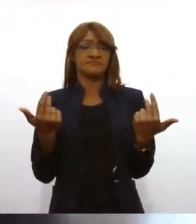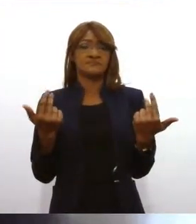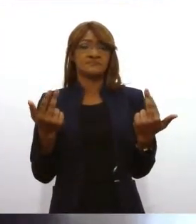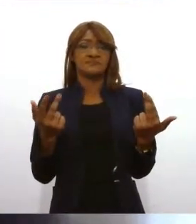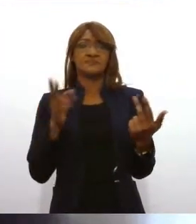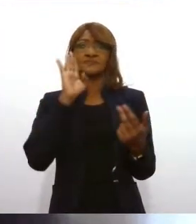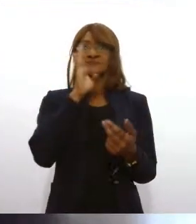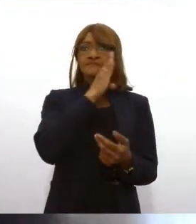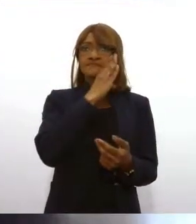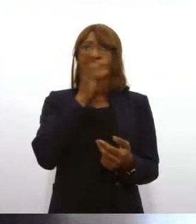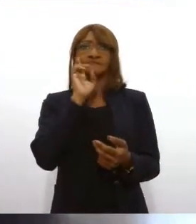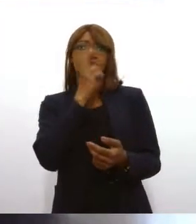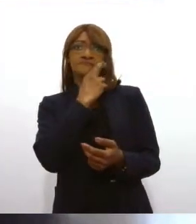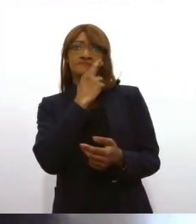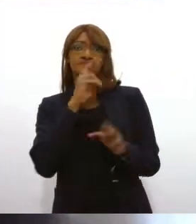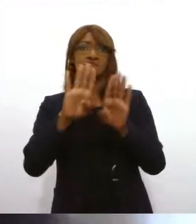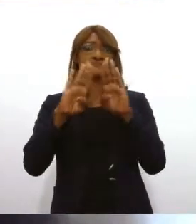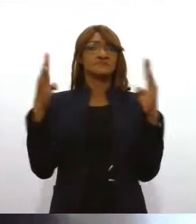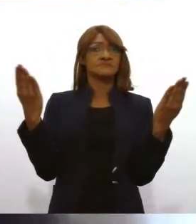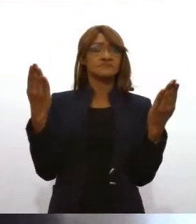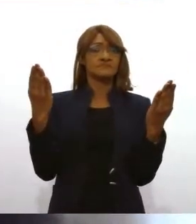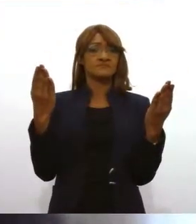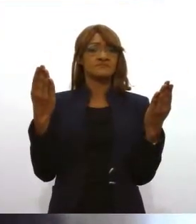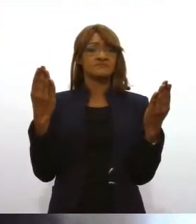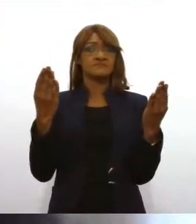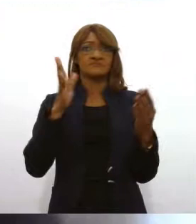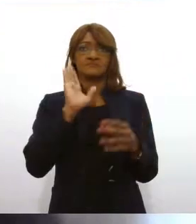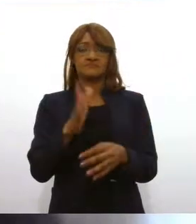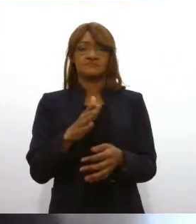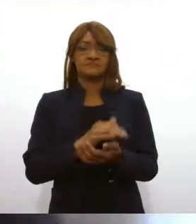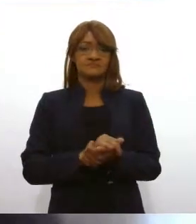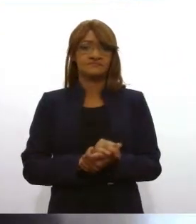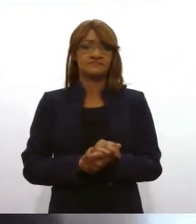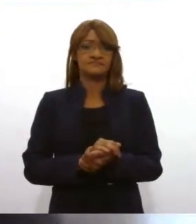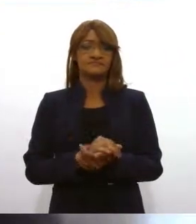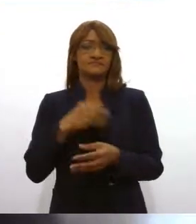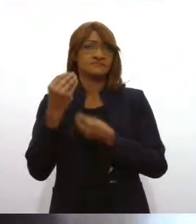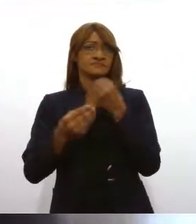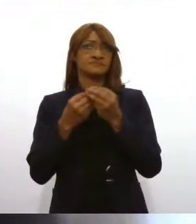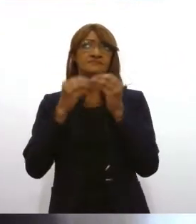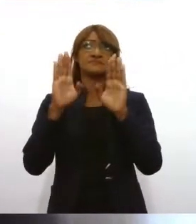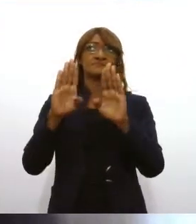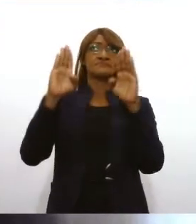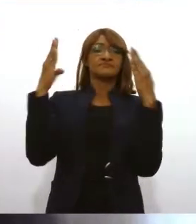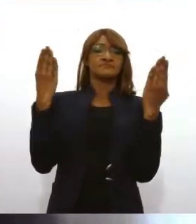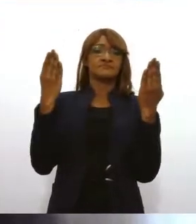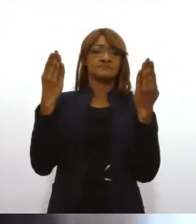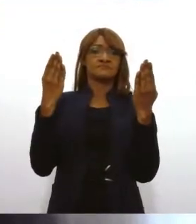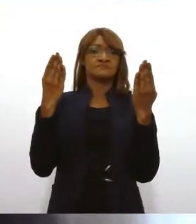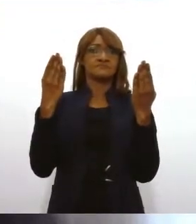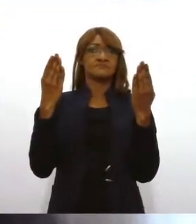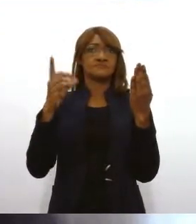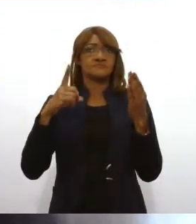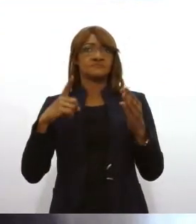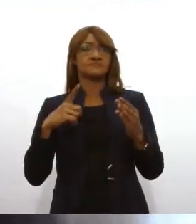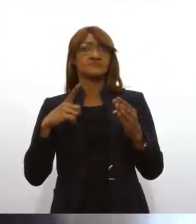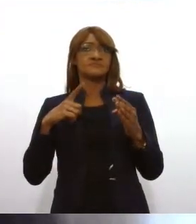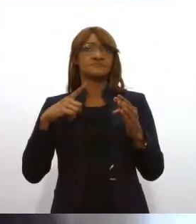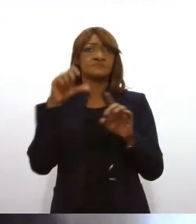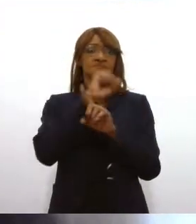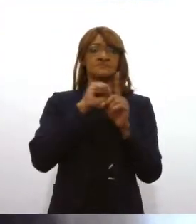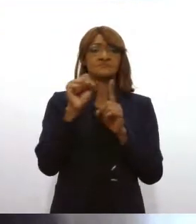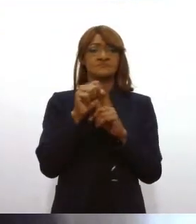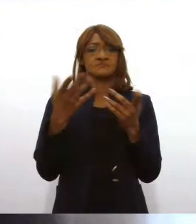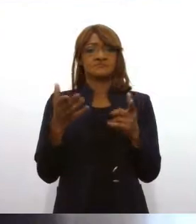restaurantes estão funcionando em sua capacidade plena, então pode-se pensar num salão de festas para eventos sociais, numa capacidade